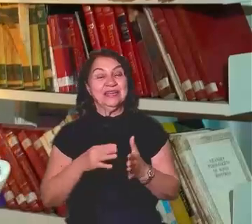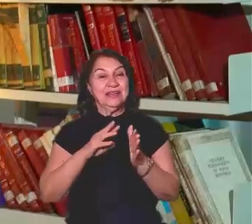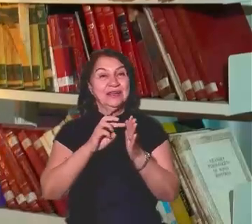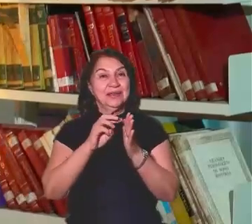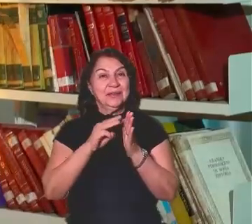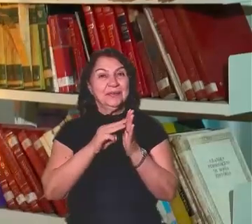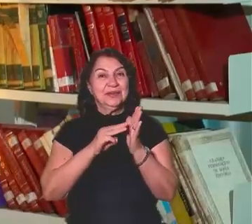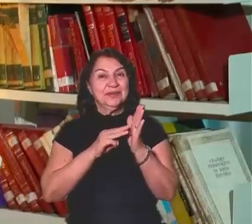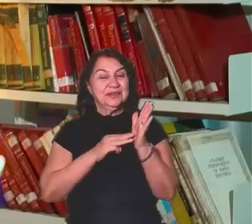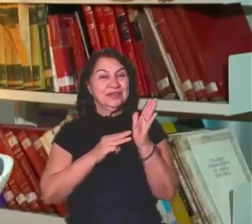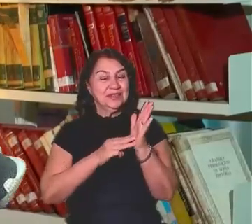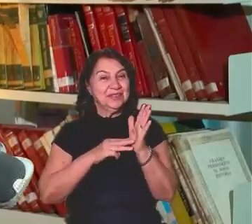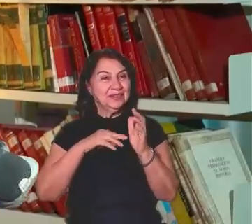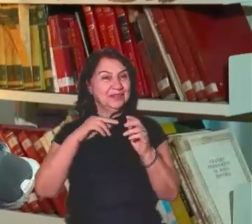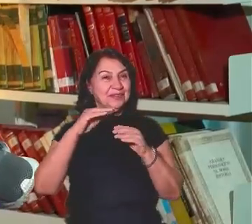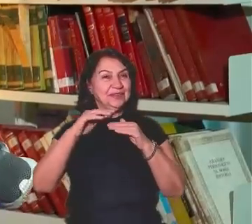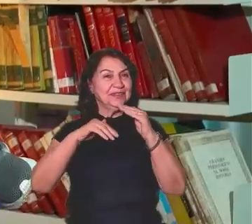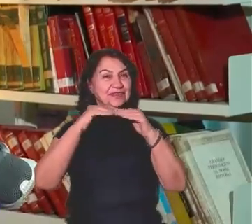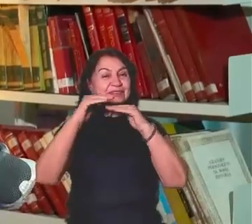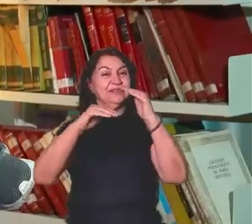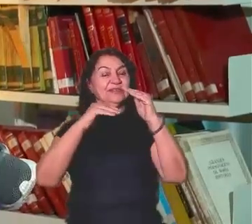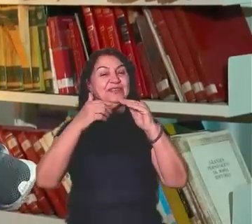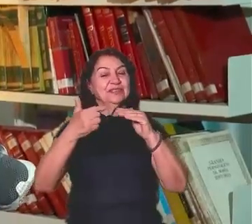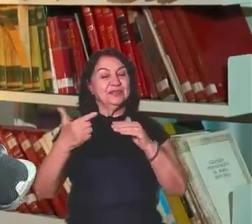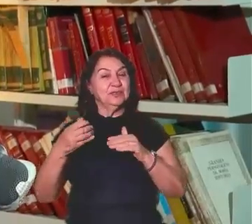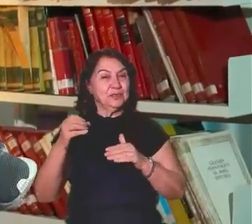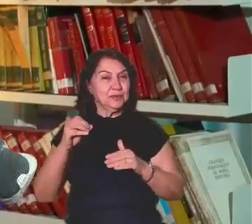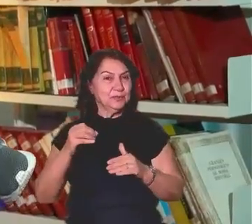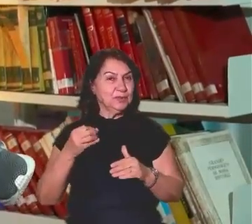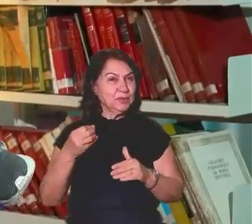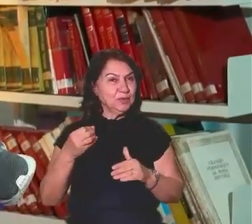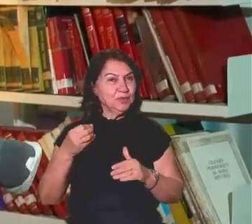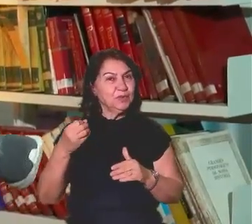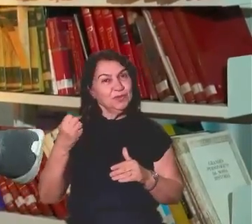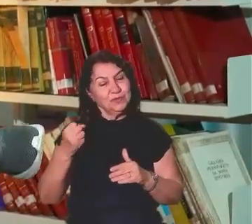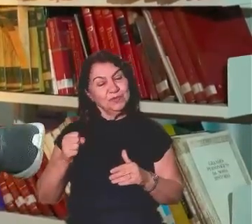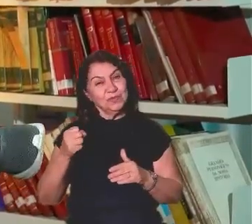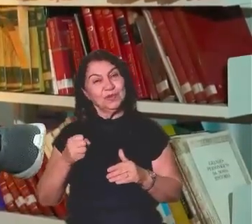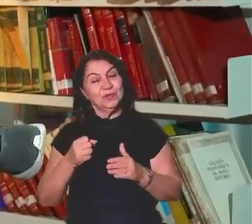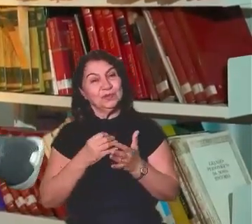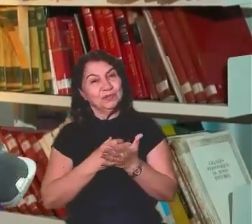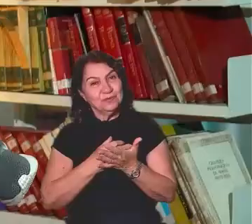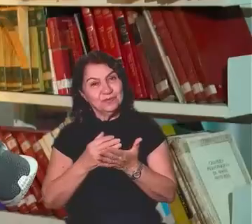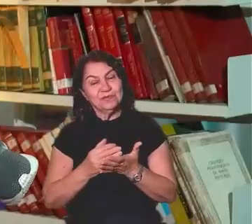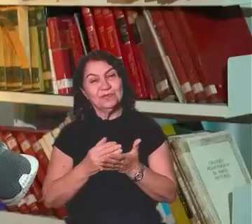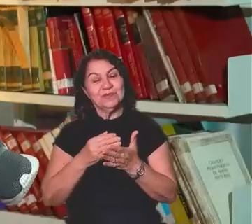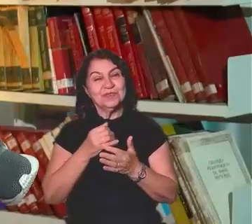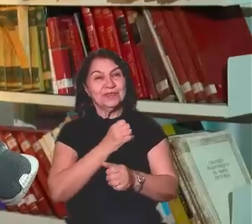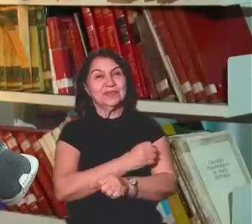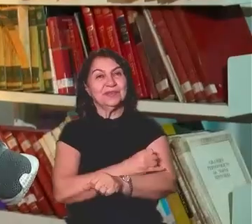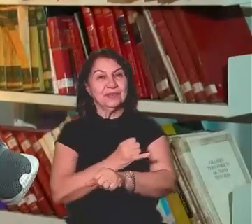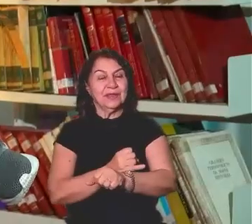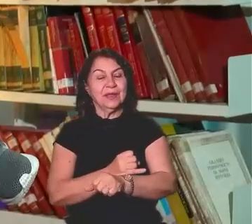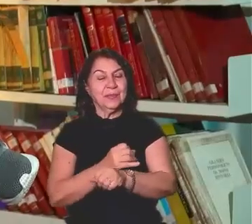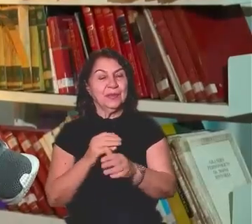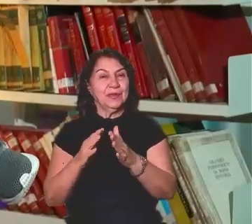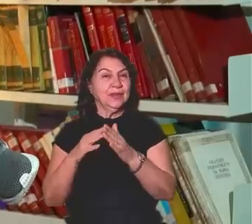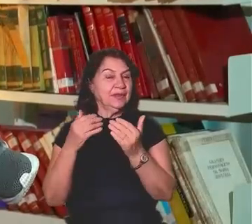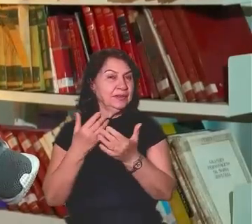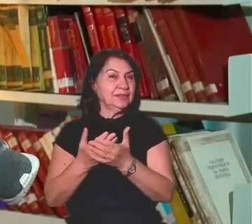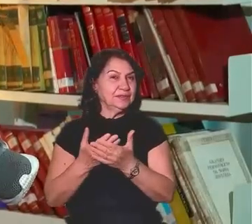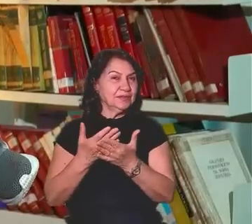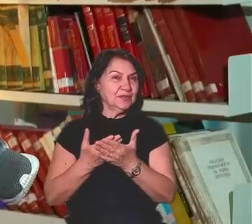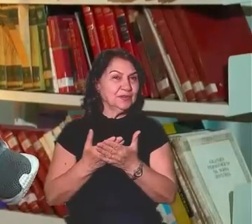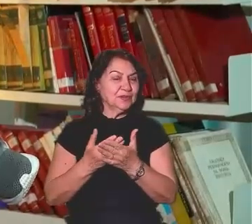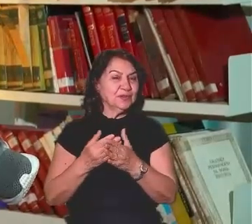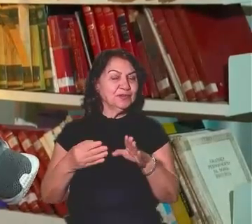metodologia ela foi desenvolvida desde 2008, quando eu comecei a fazer aqui em Itabira. Várias escolas fecharam as portas, só a Marina